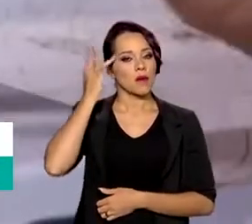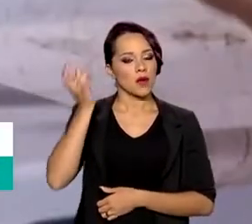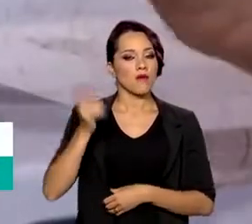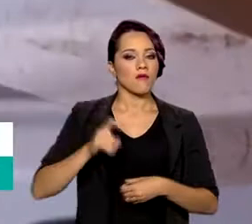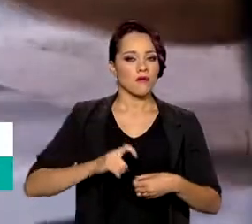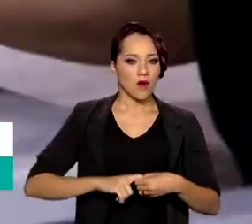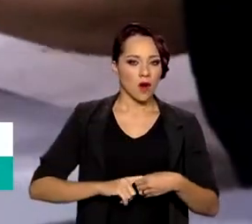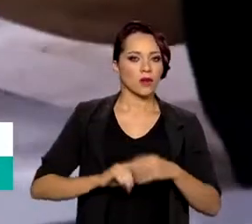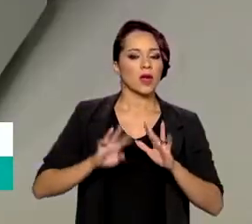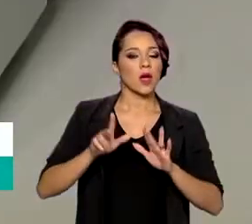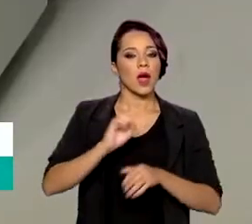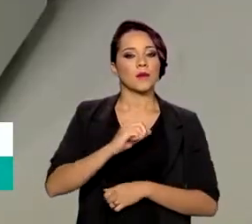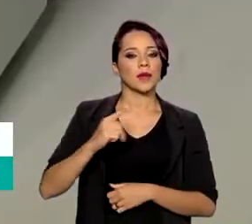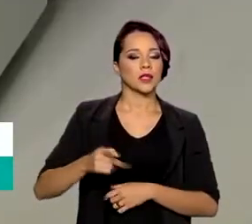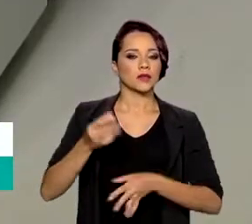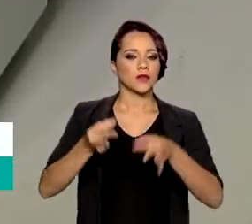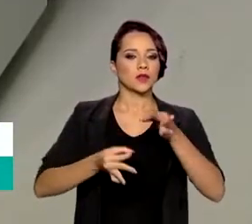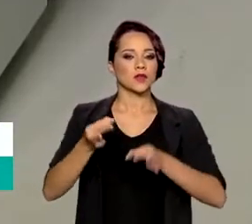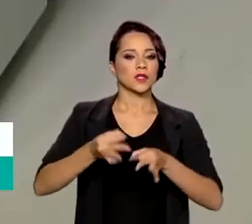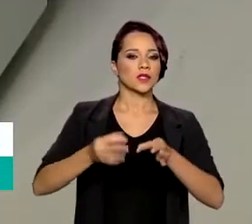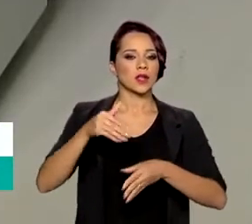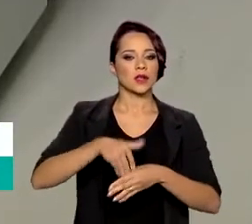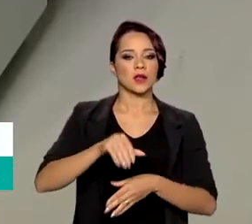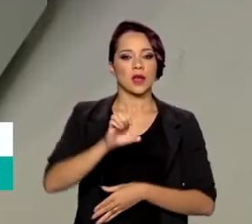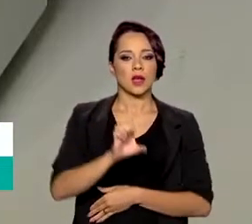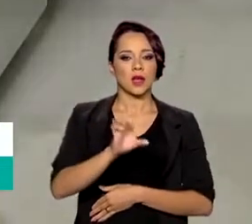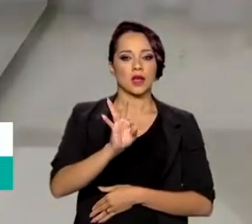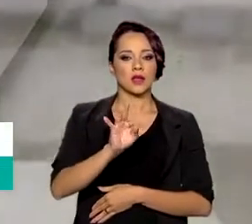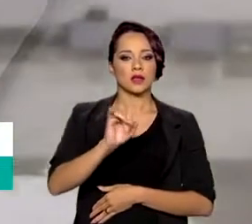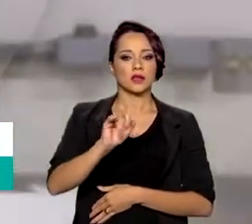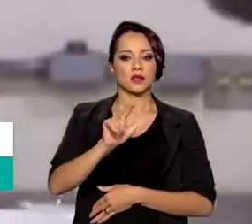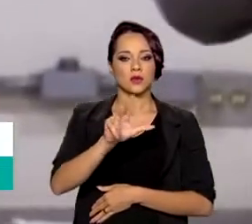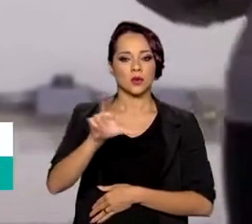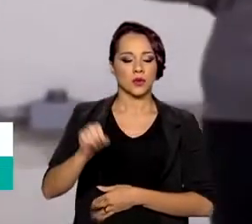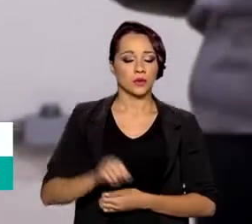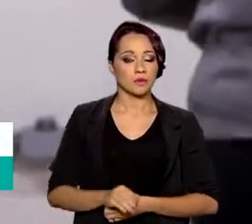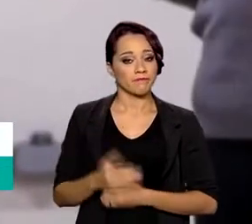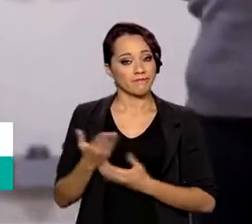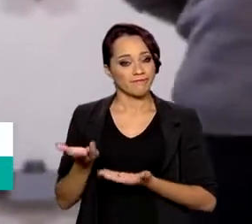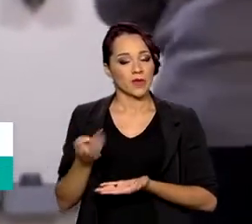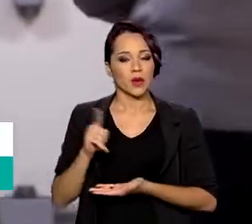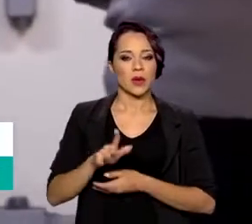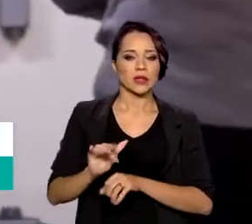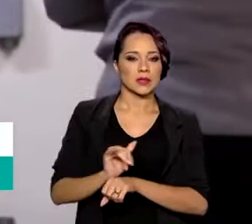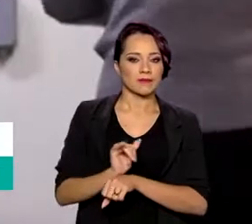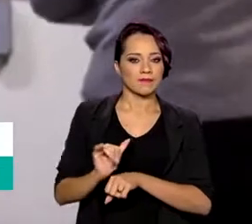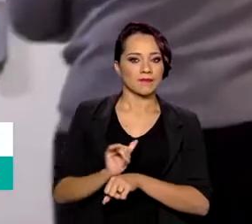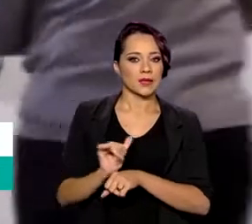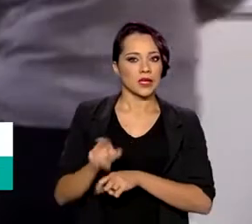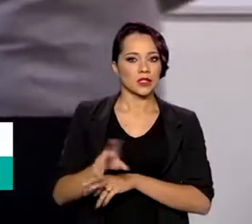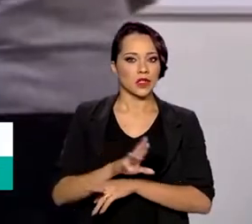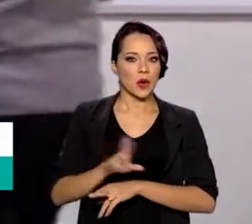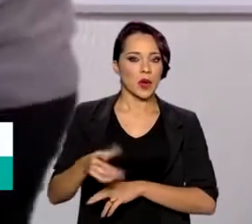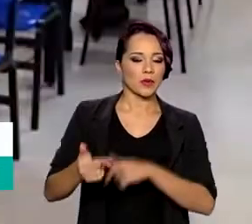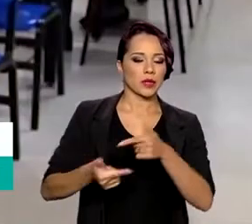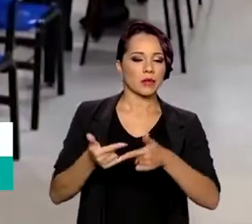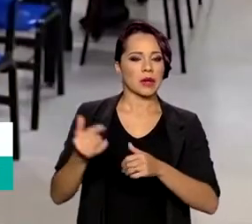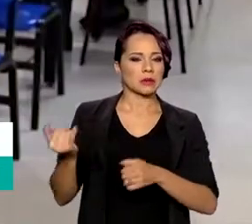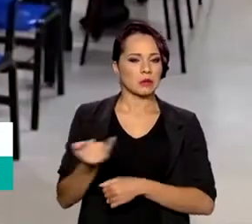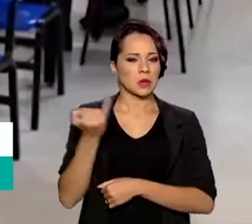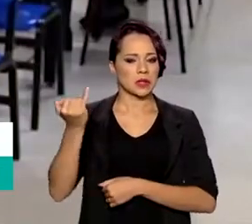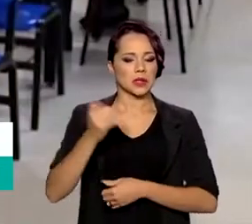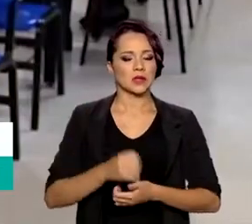a funcionar o aplicativo da Justiça Eleitoral, o e-título. É com essa ferramenta, como essa ferramenta não serve, né, para os serviços